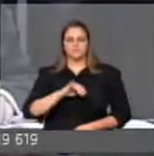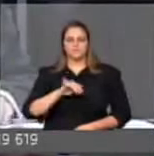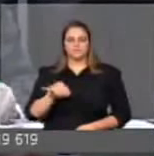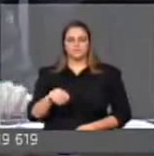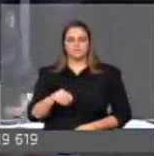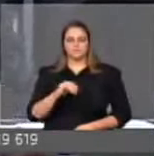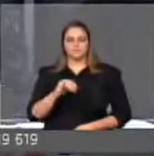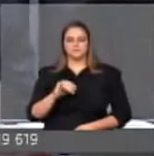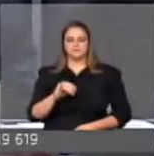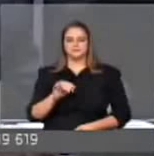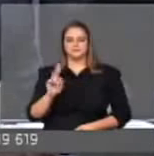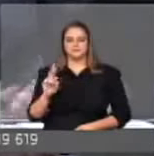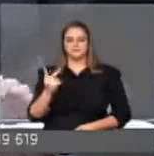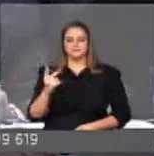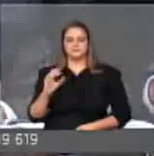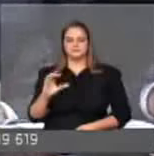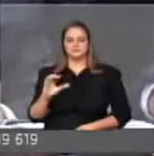do PSB.